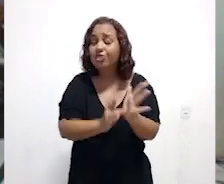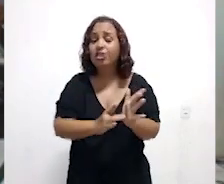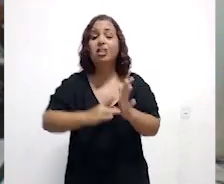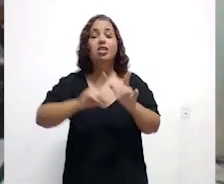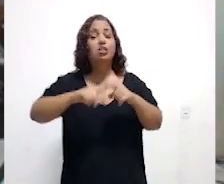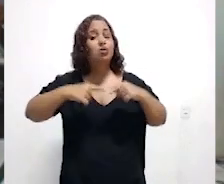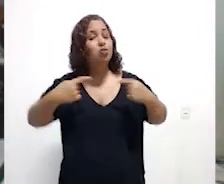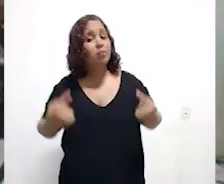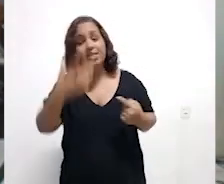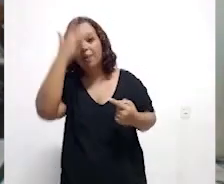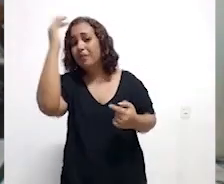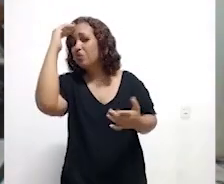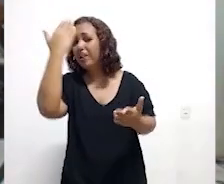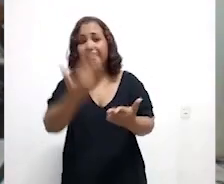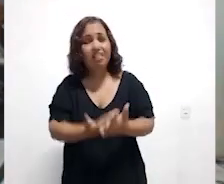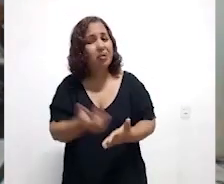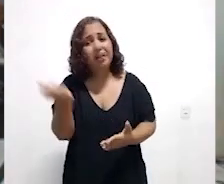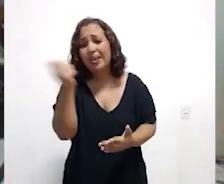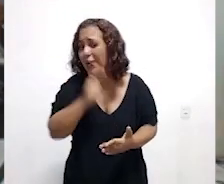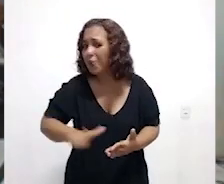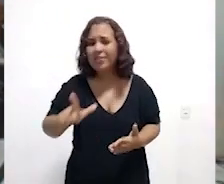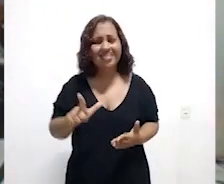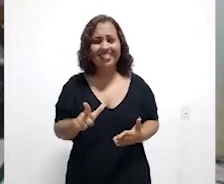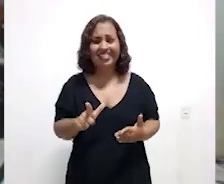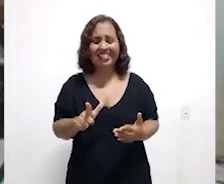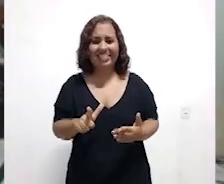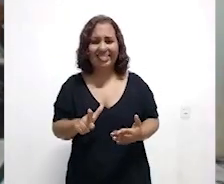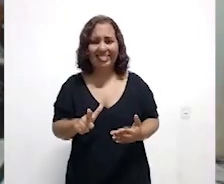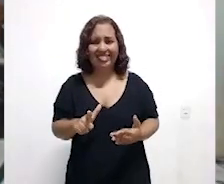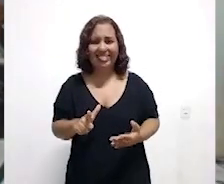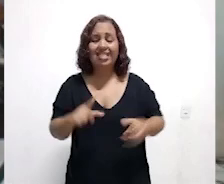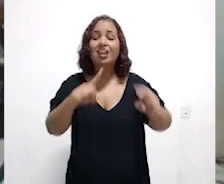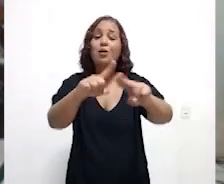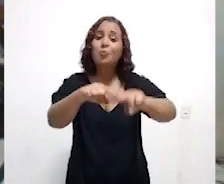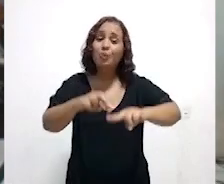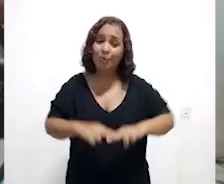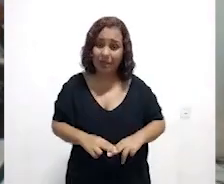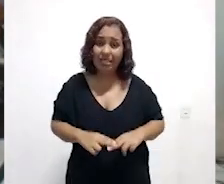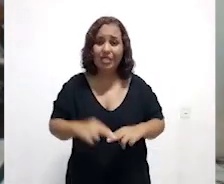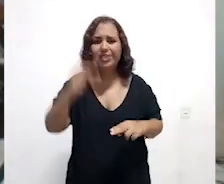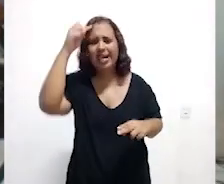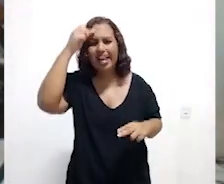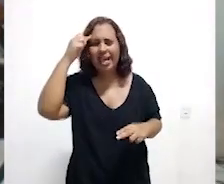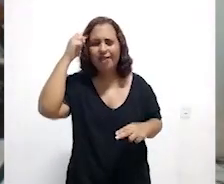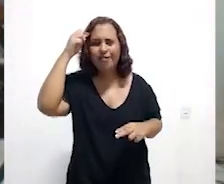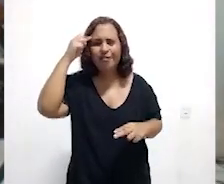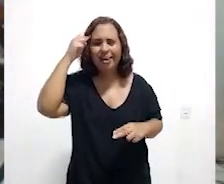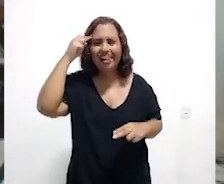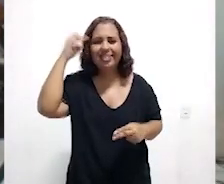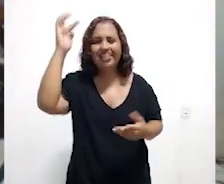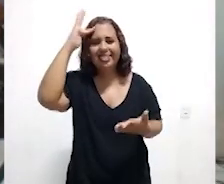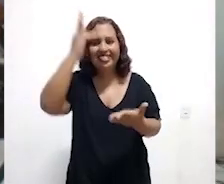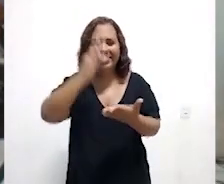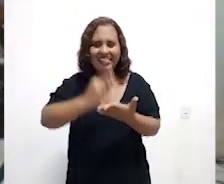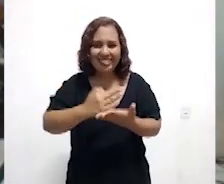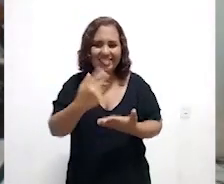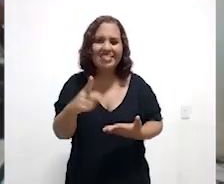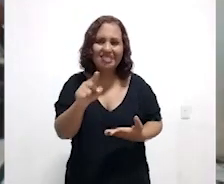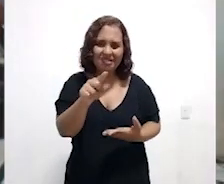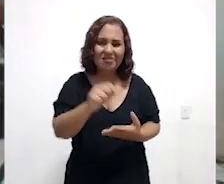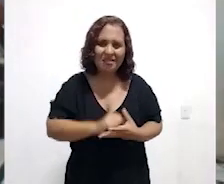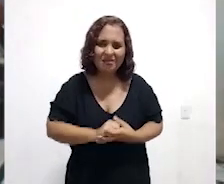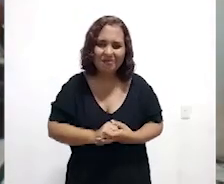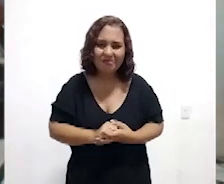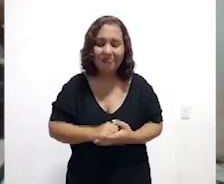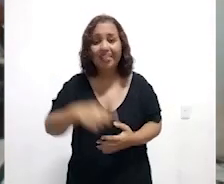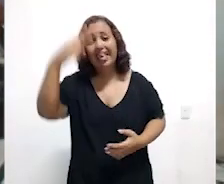que não crê. Por isso, reflete na tua fé. Lembra do que eu falei